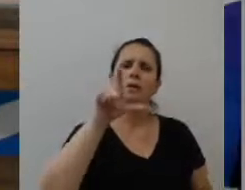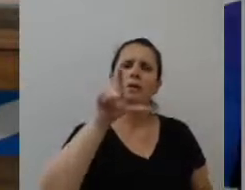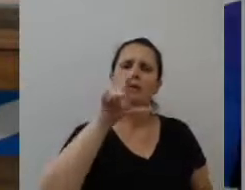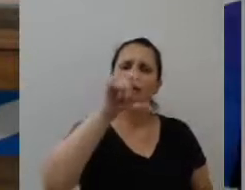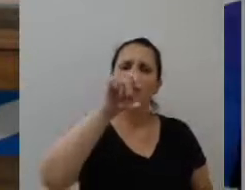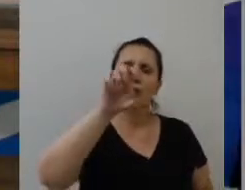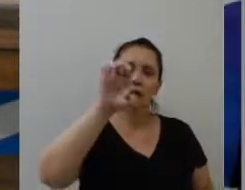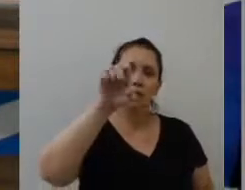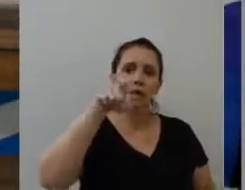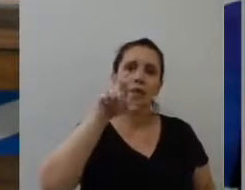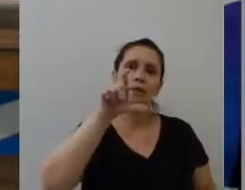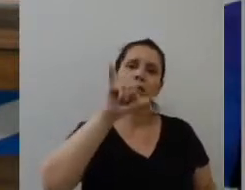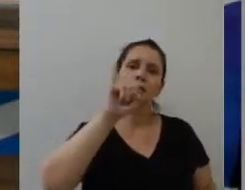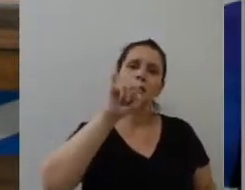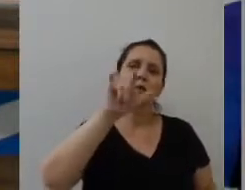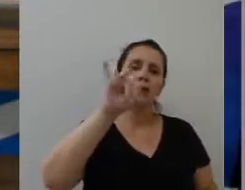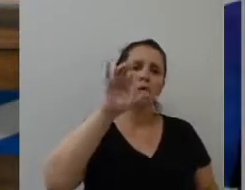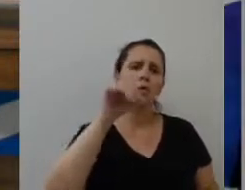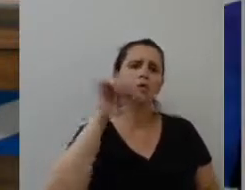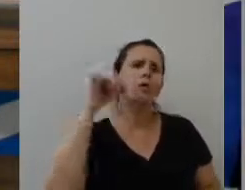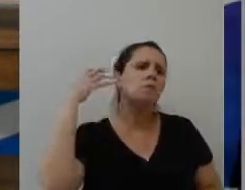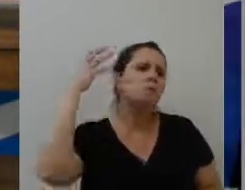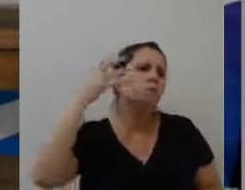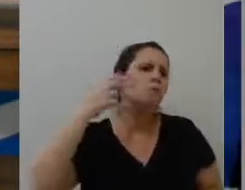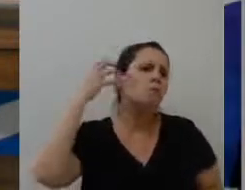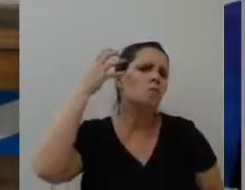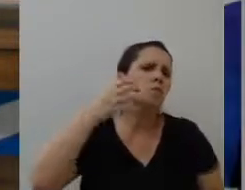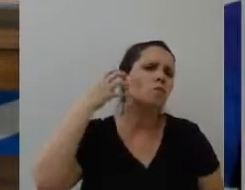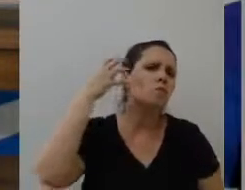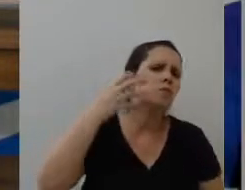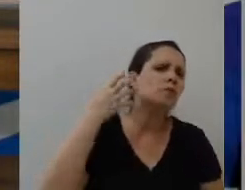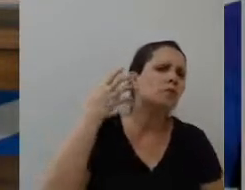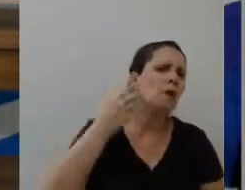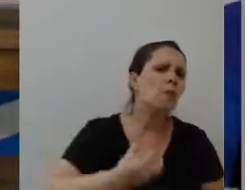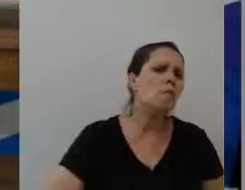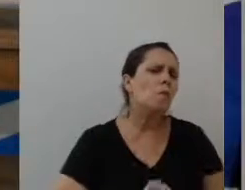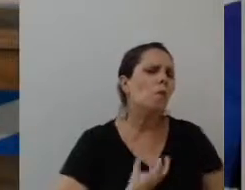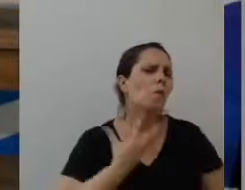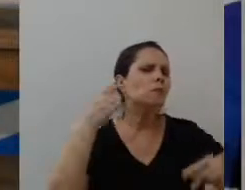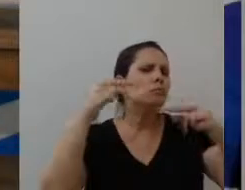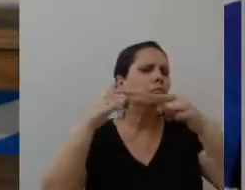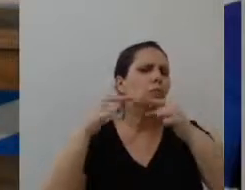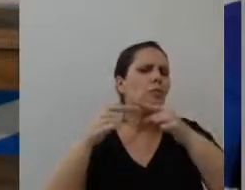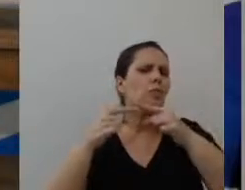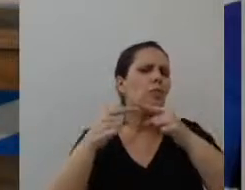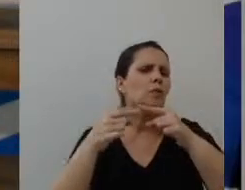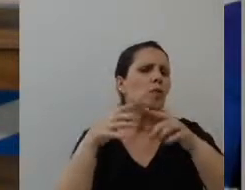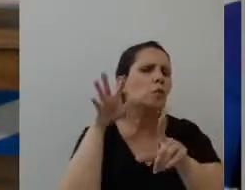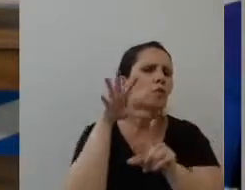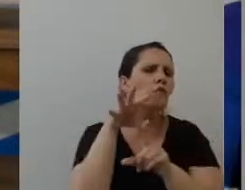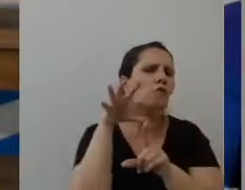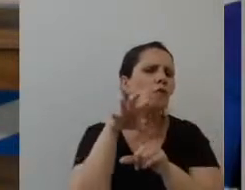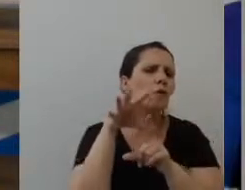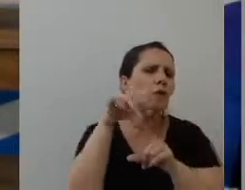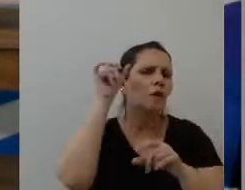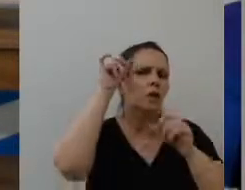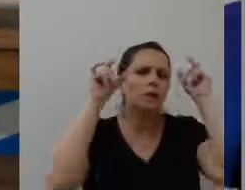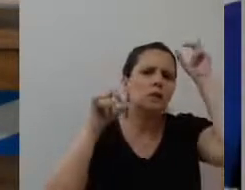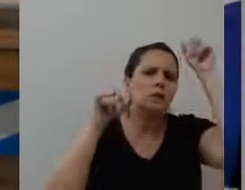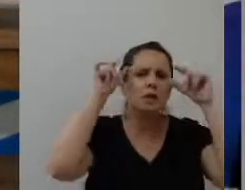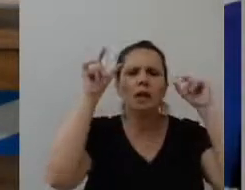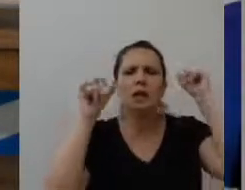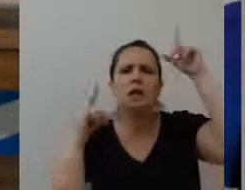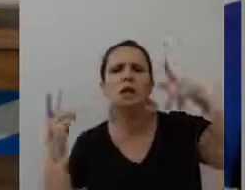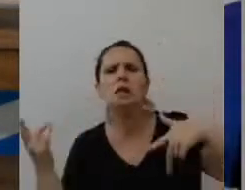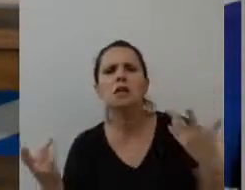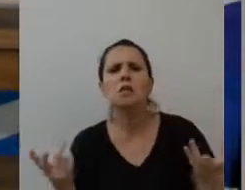de musicalidade, né, de associar o poema à música, com influência até, né, das ideias aristotélicas,